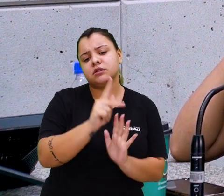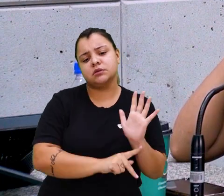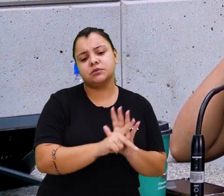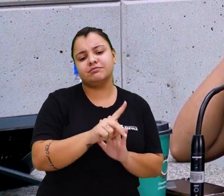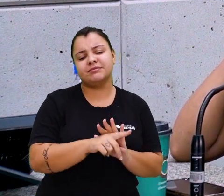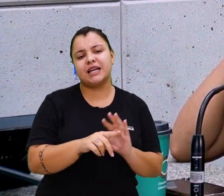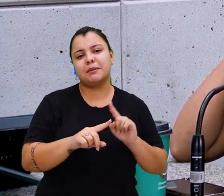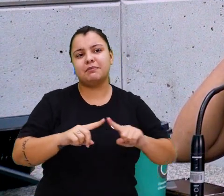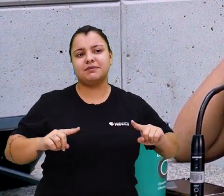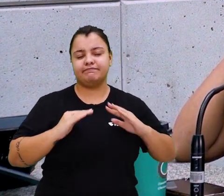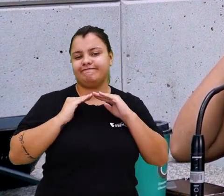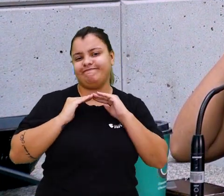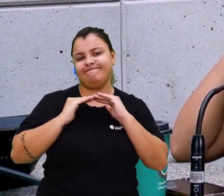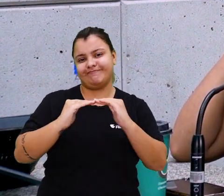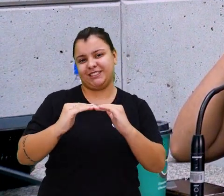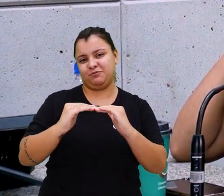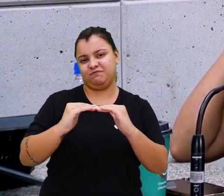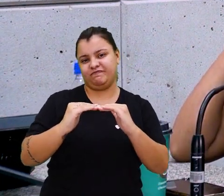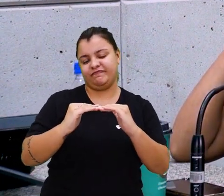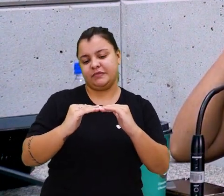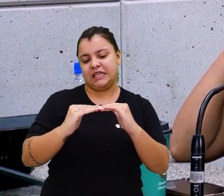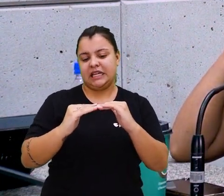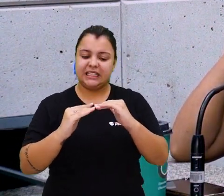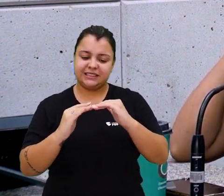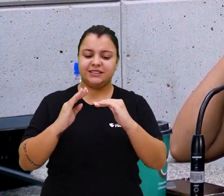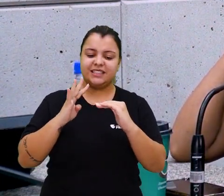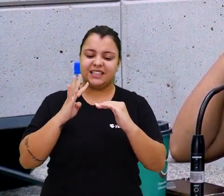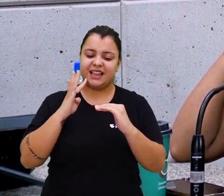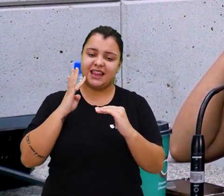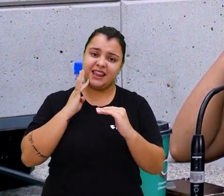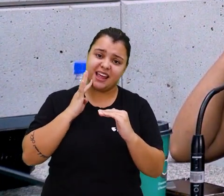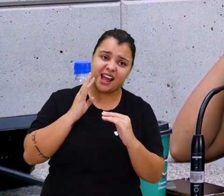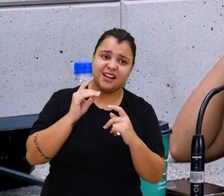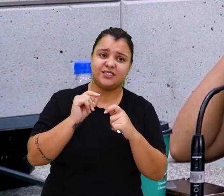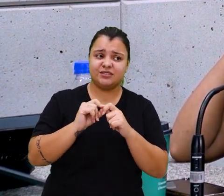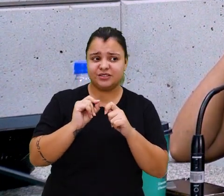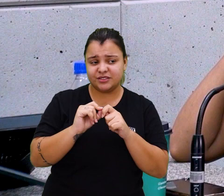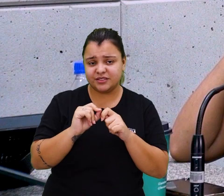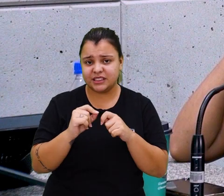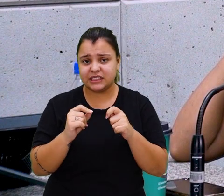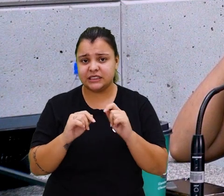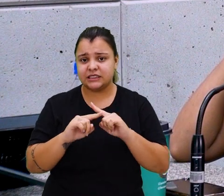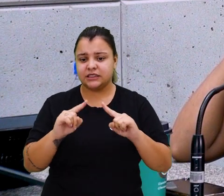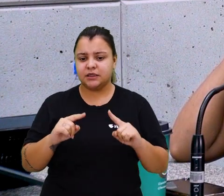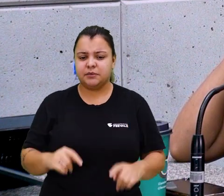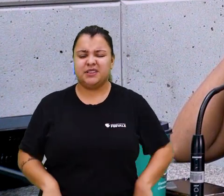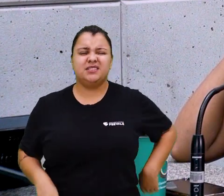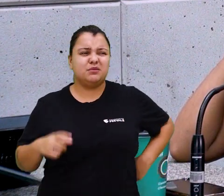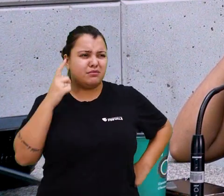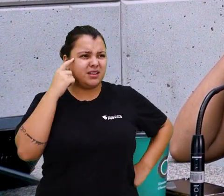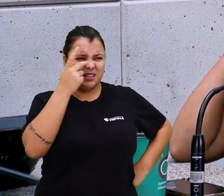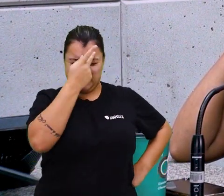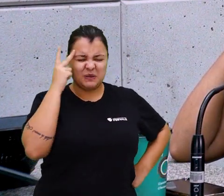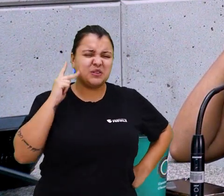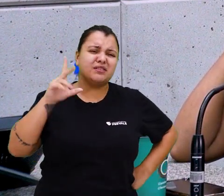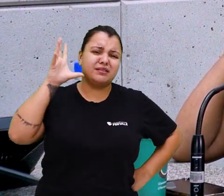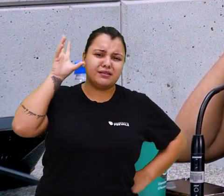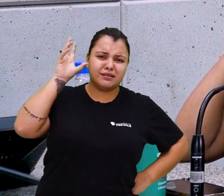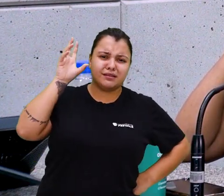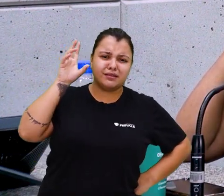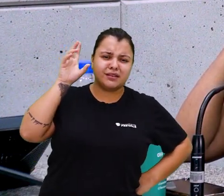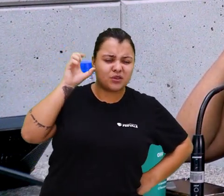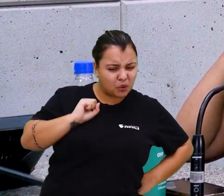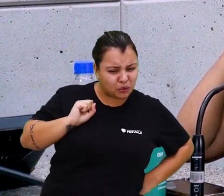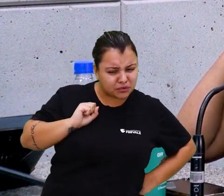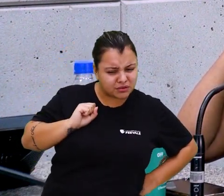muito quadrado sim então assim era legal de desenvolver a pauta e tal mas eu pensava assim será que as pessoas escutam de verdade será